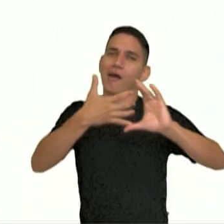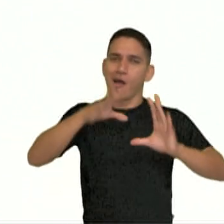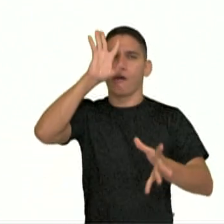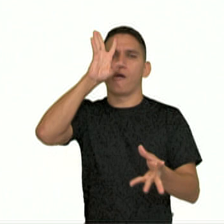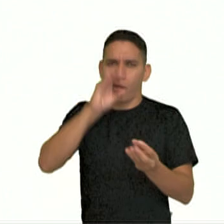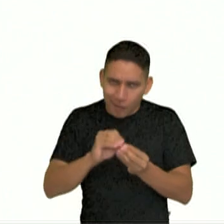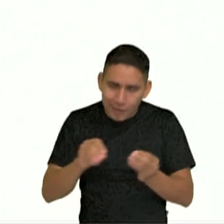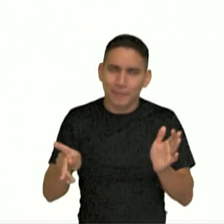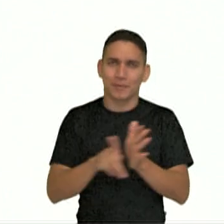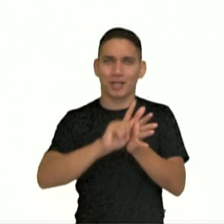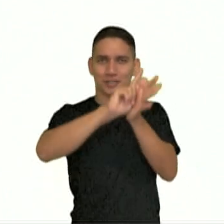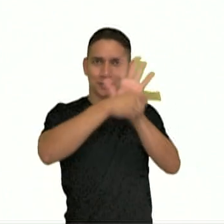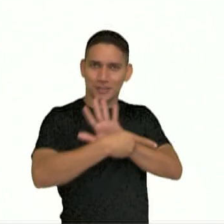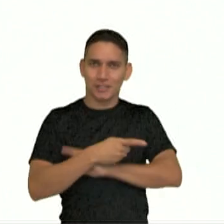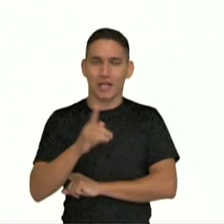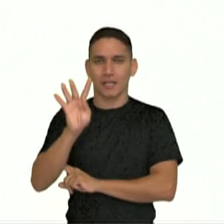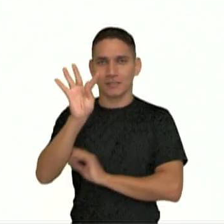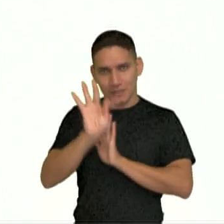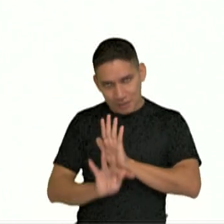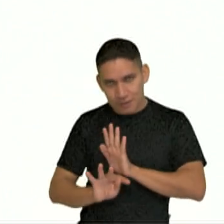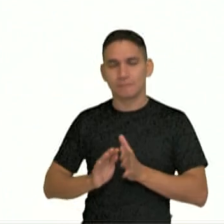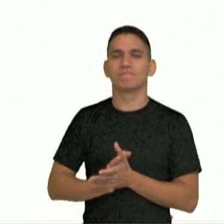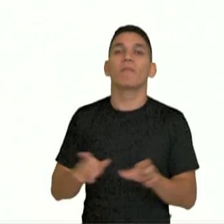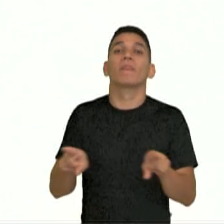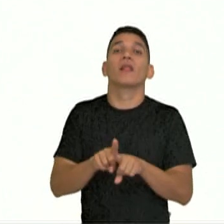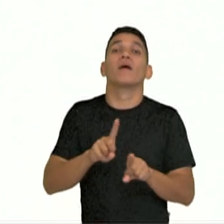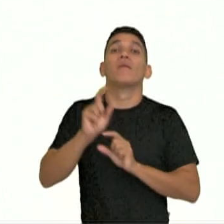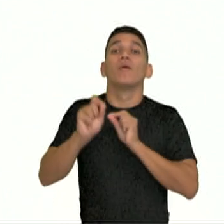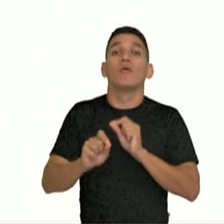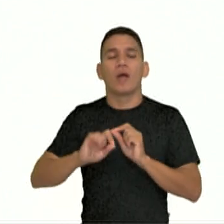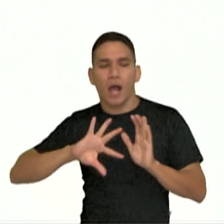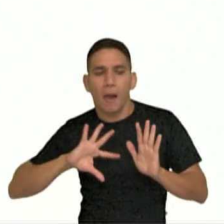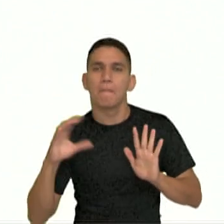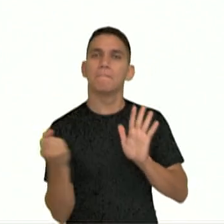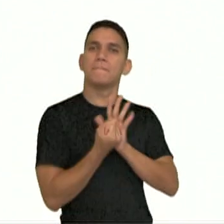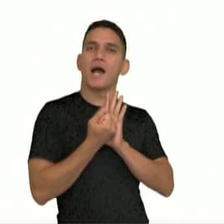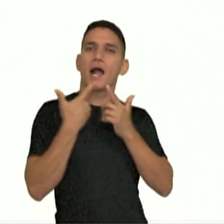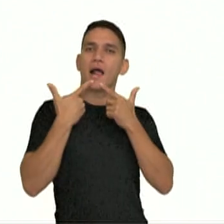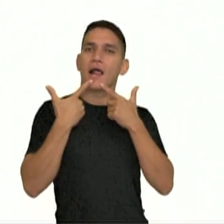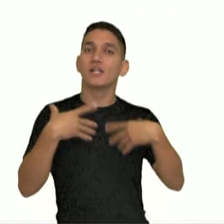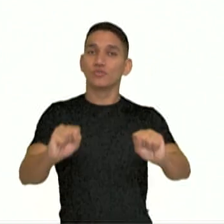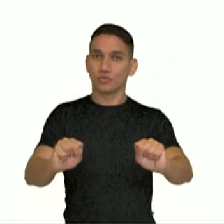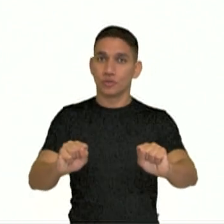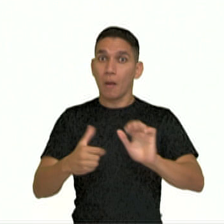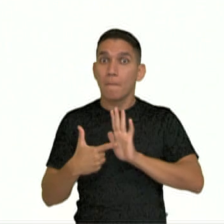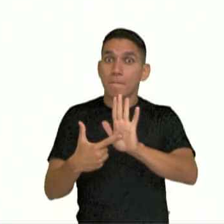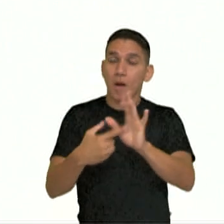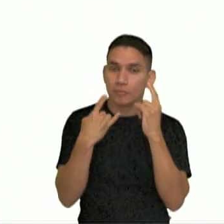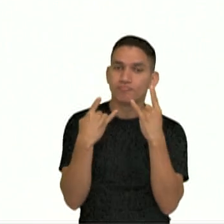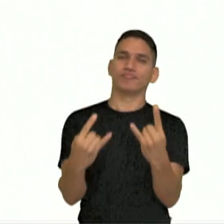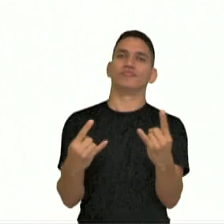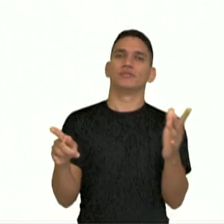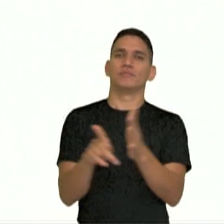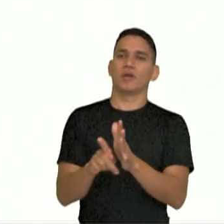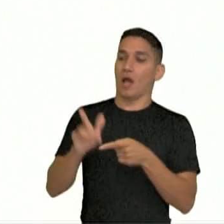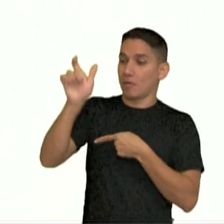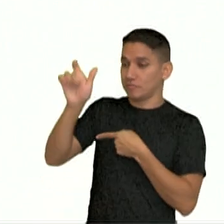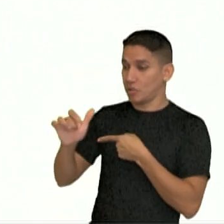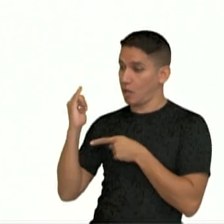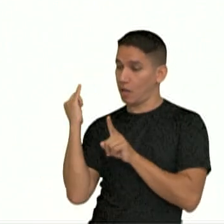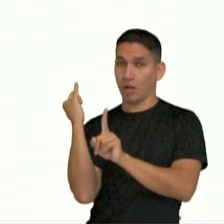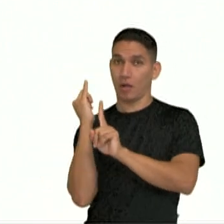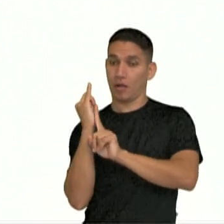gênero textual, identificamos as marcas linguísticas que evidenciam o locutor e